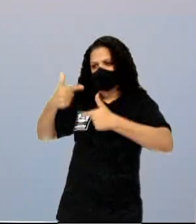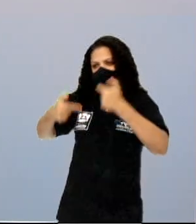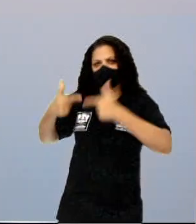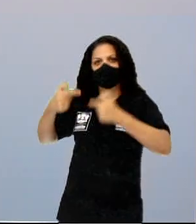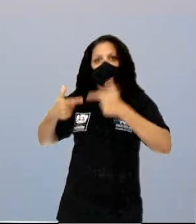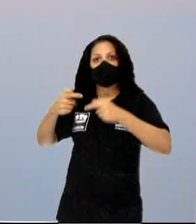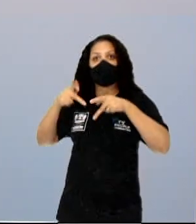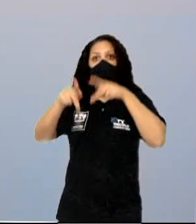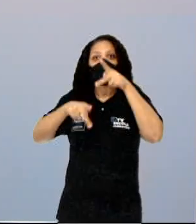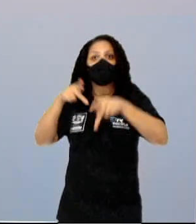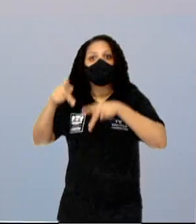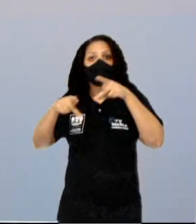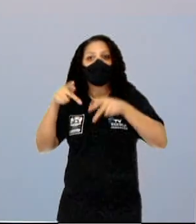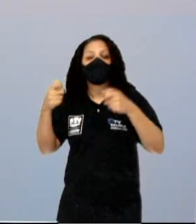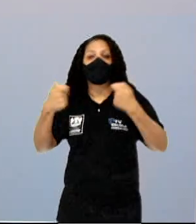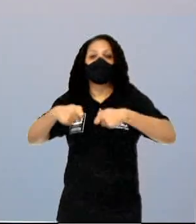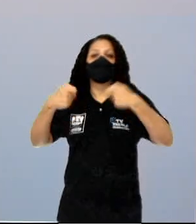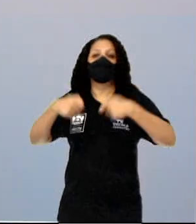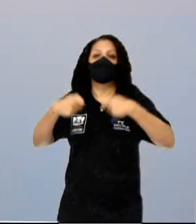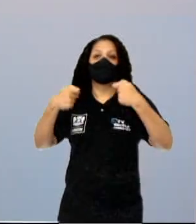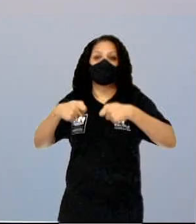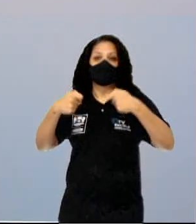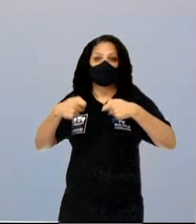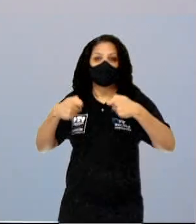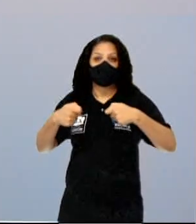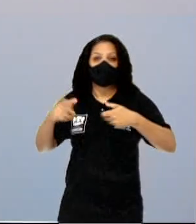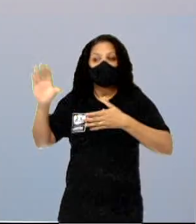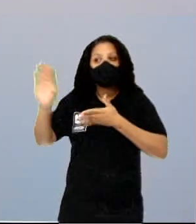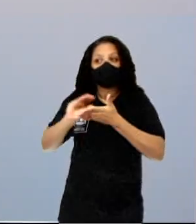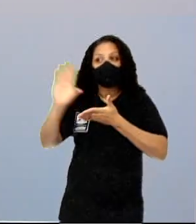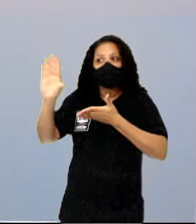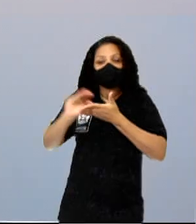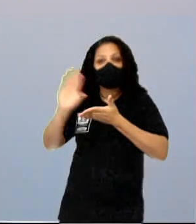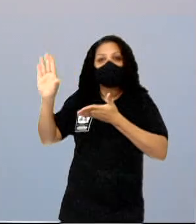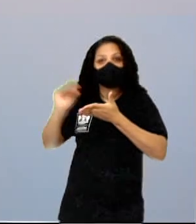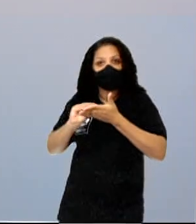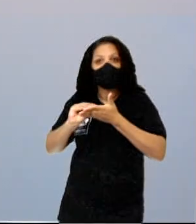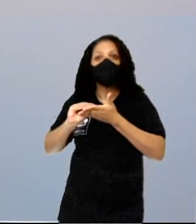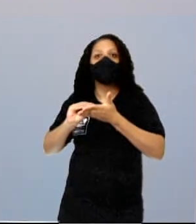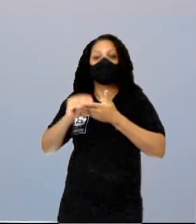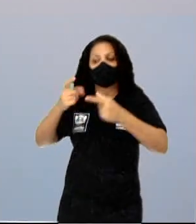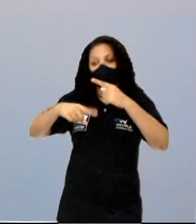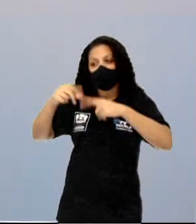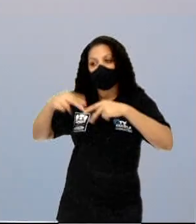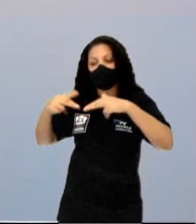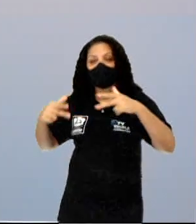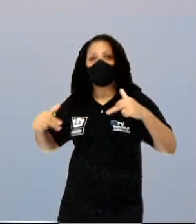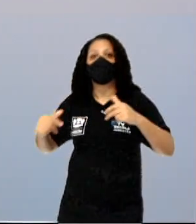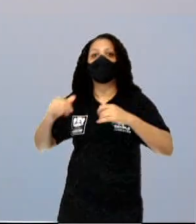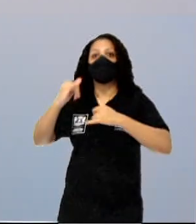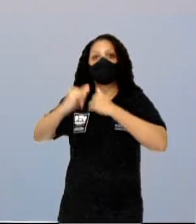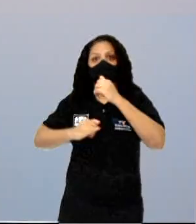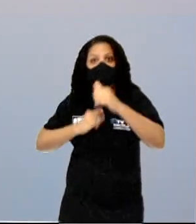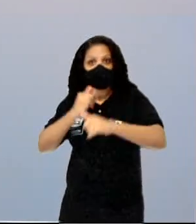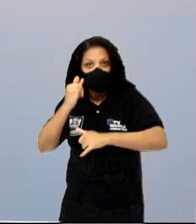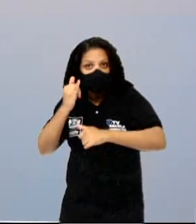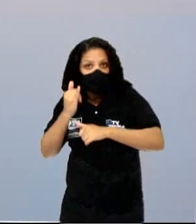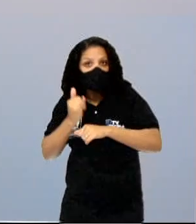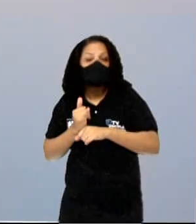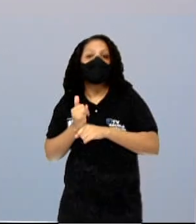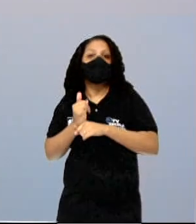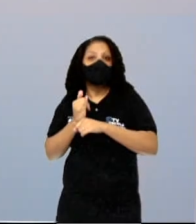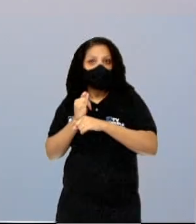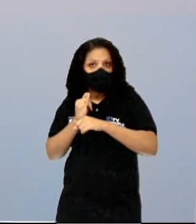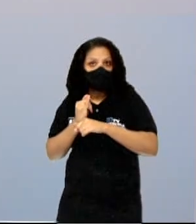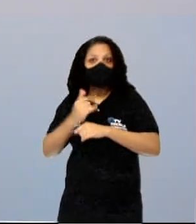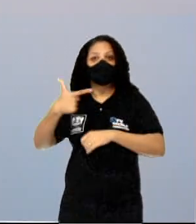abastecida com insumos e produtos vindo do exterior. Vargas vai pegar essa oportunidade para